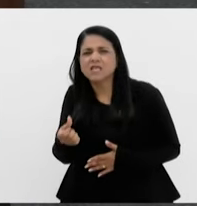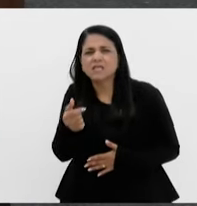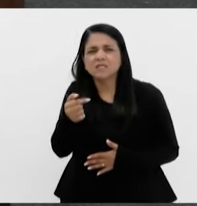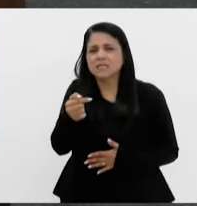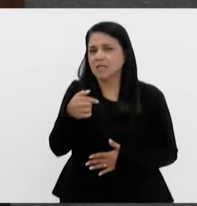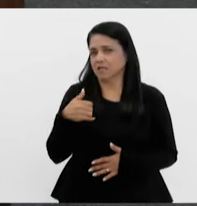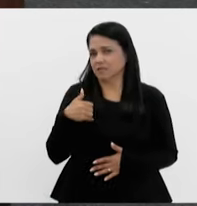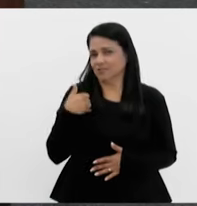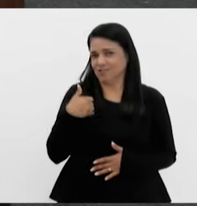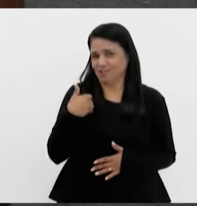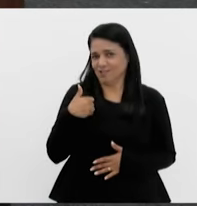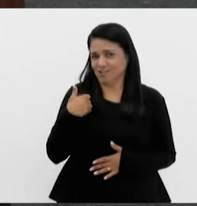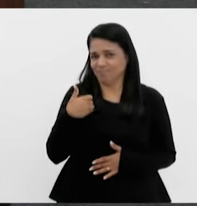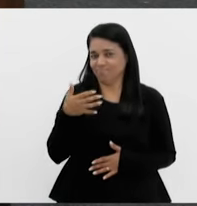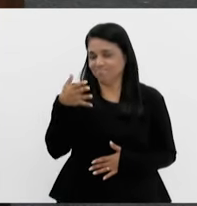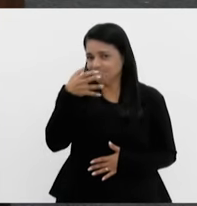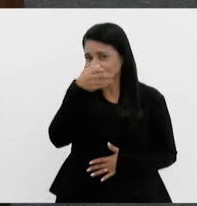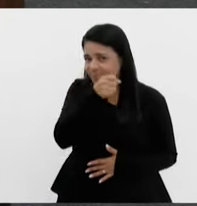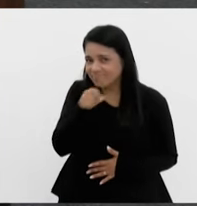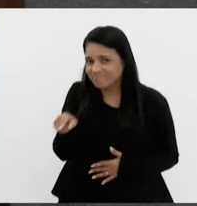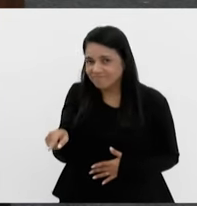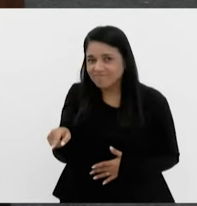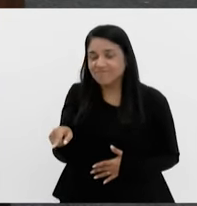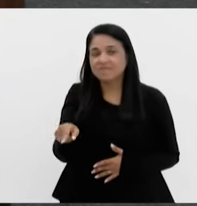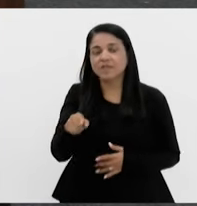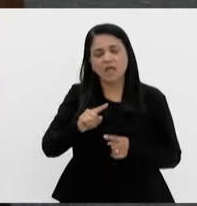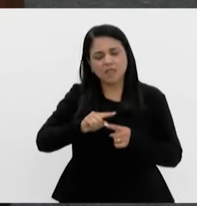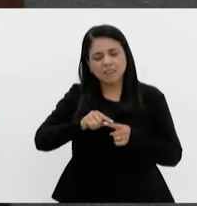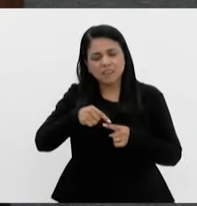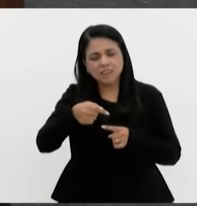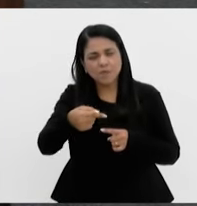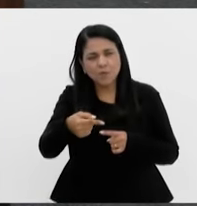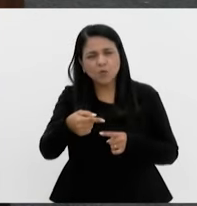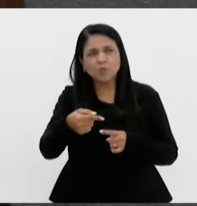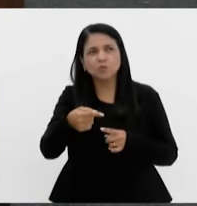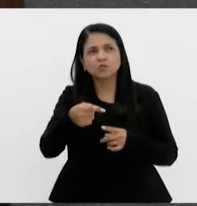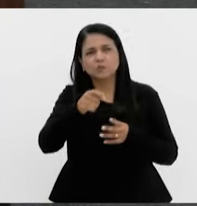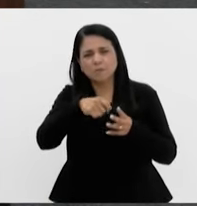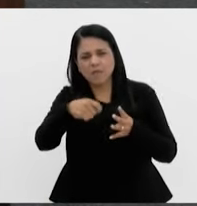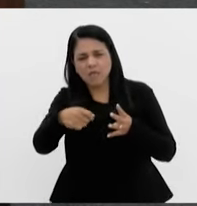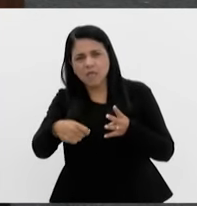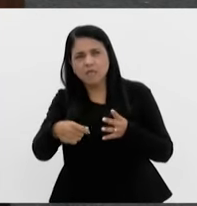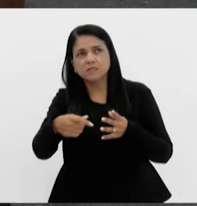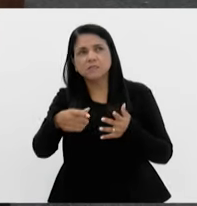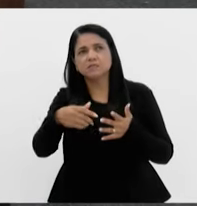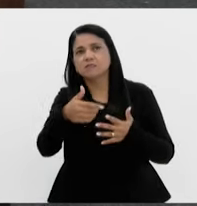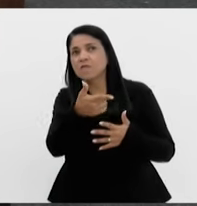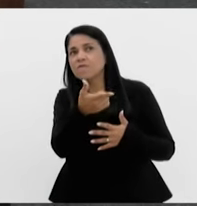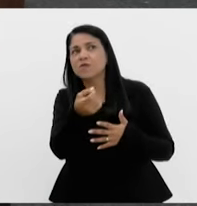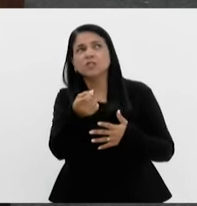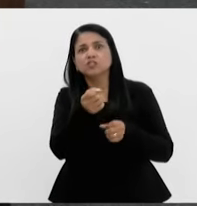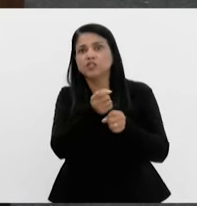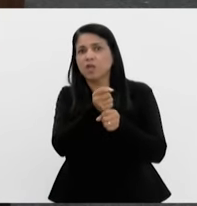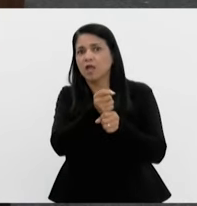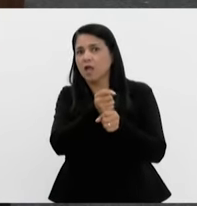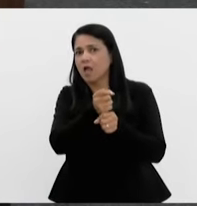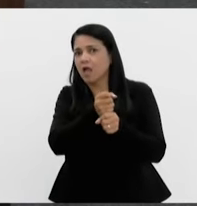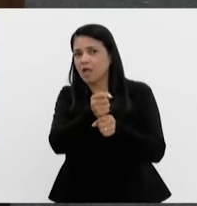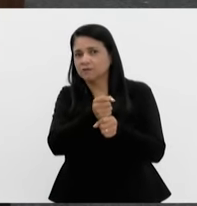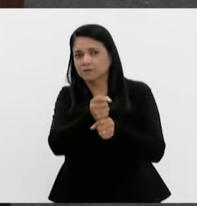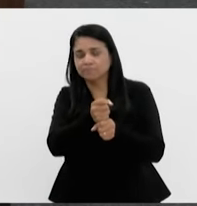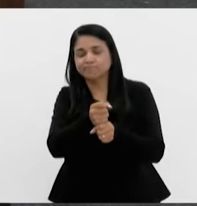anos e logo depois algum tempo depois quase 20 anos depois eu tive a